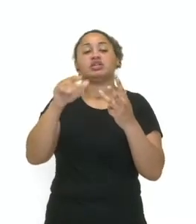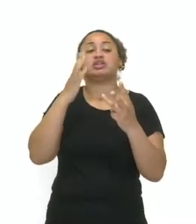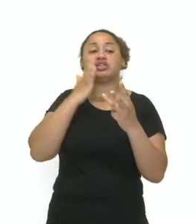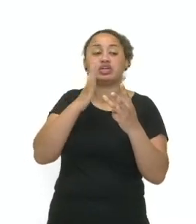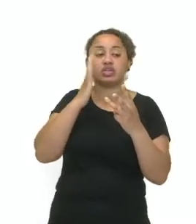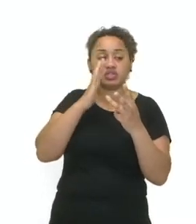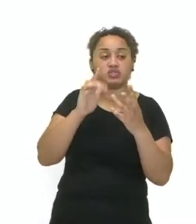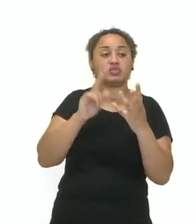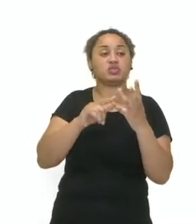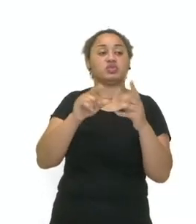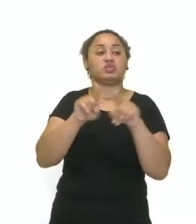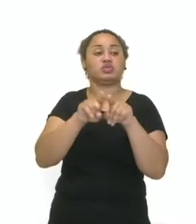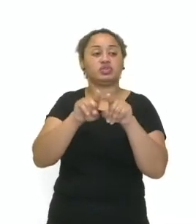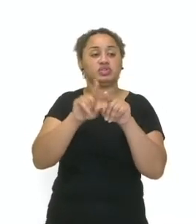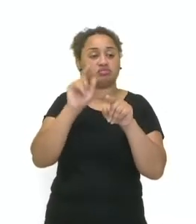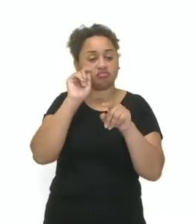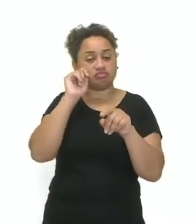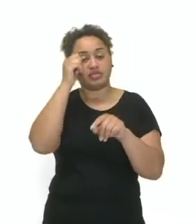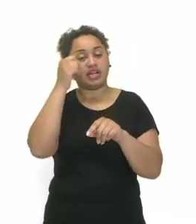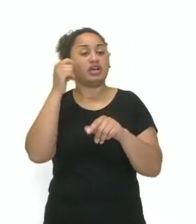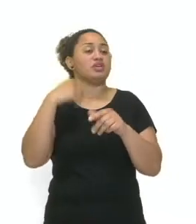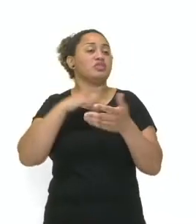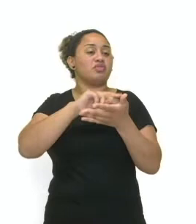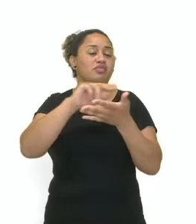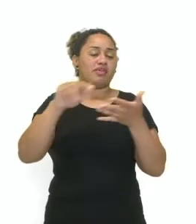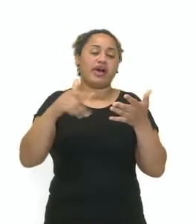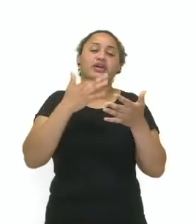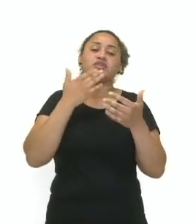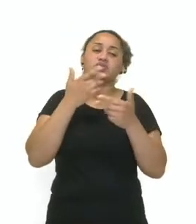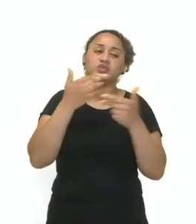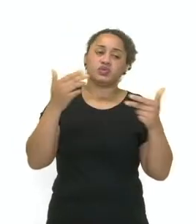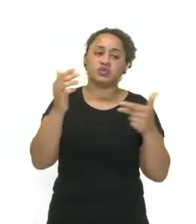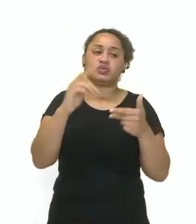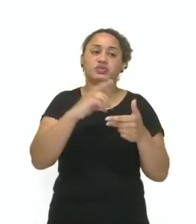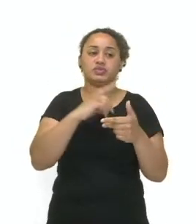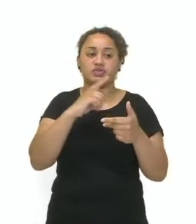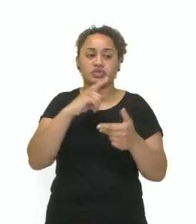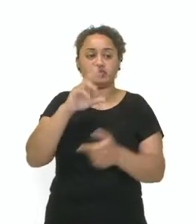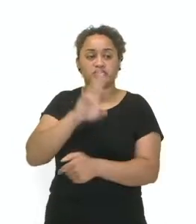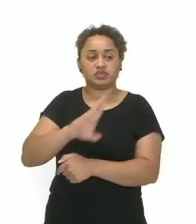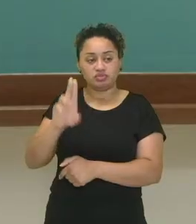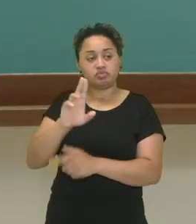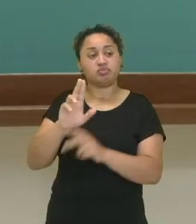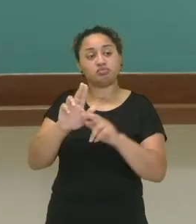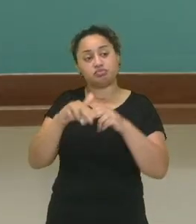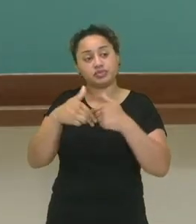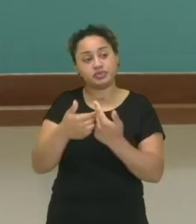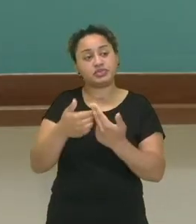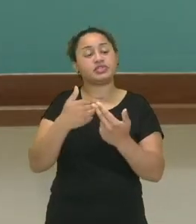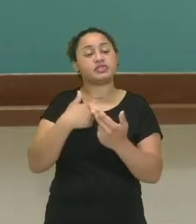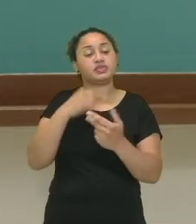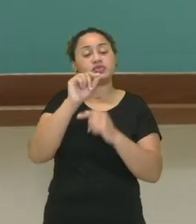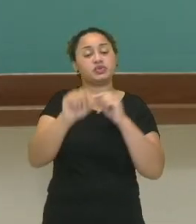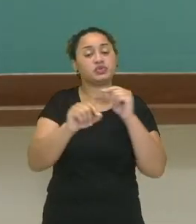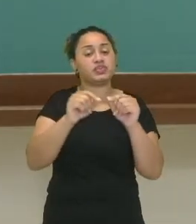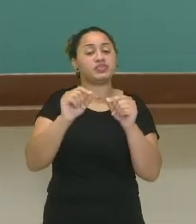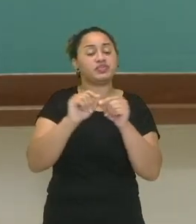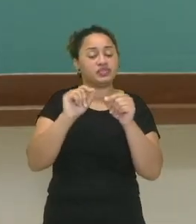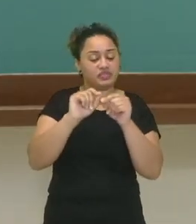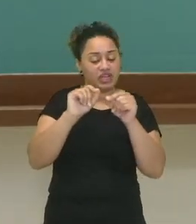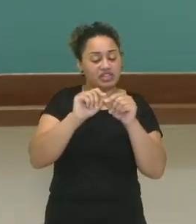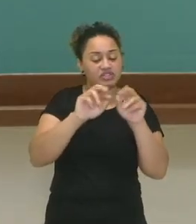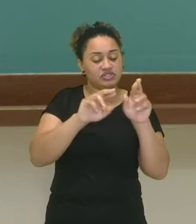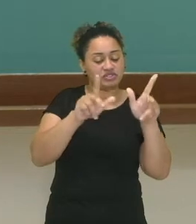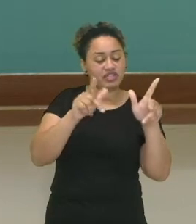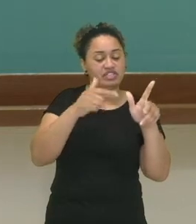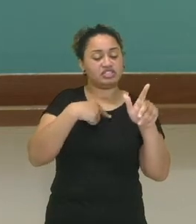A matriz aqui com o preto. Então, diversas cores, né, foram utilizadas. Para isso, matrizes diferentes, né? Então, o